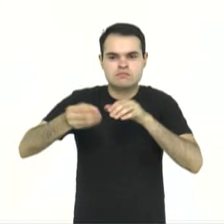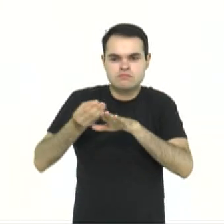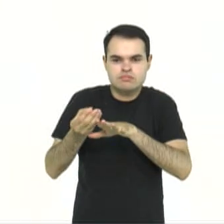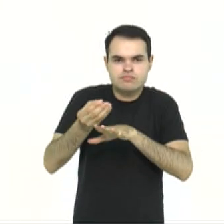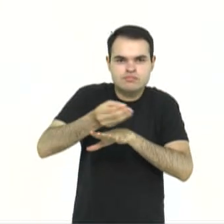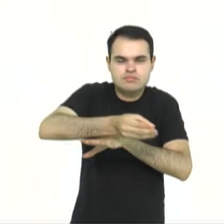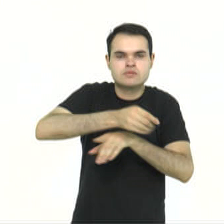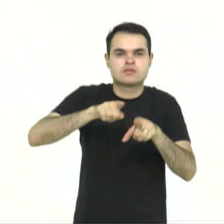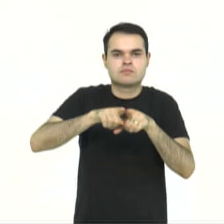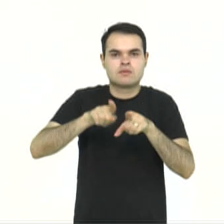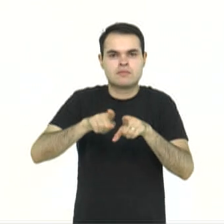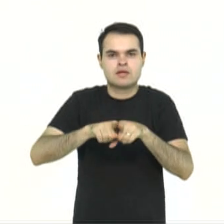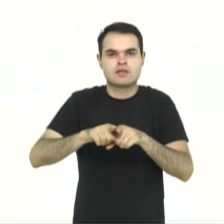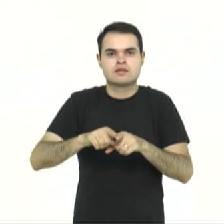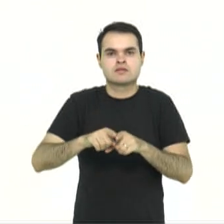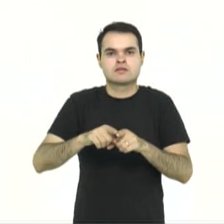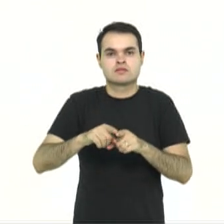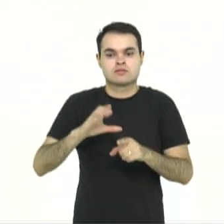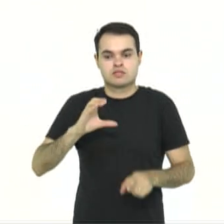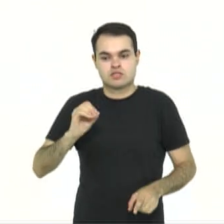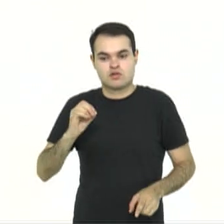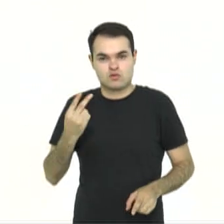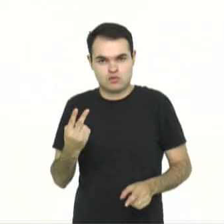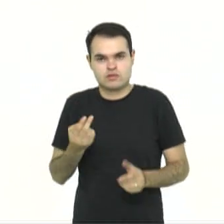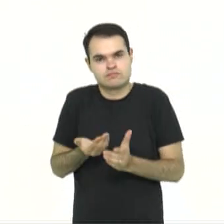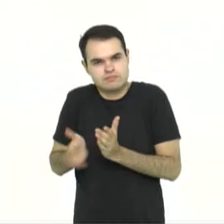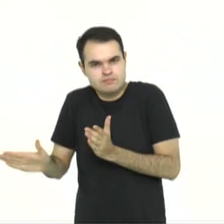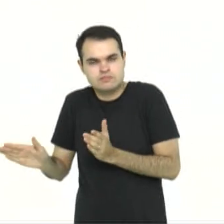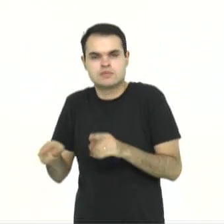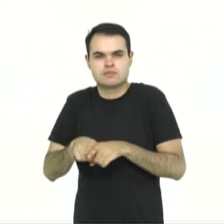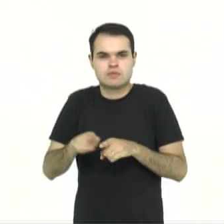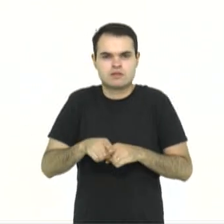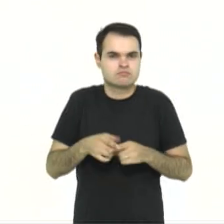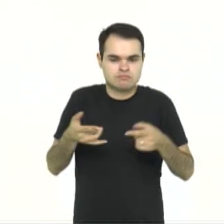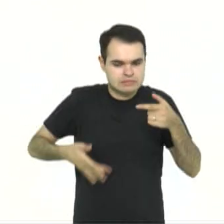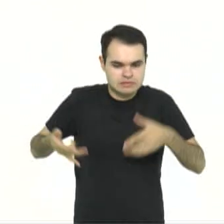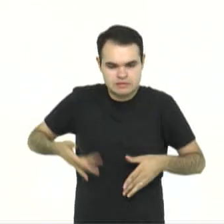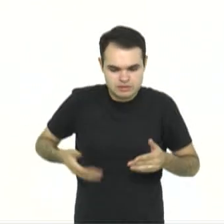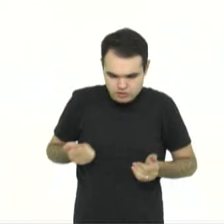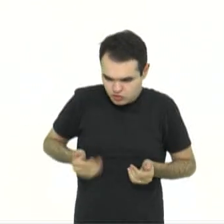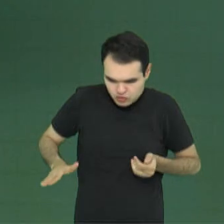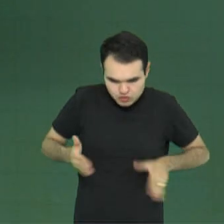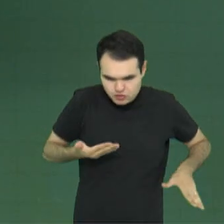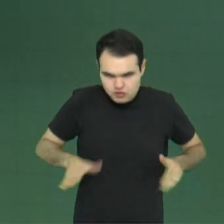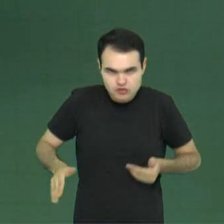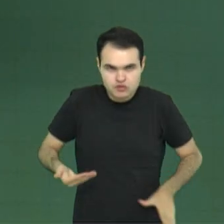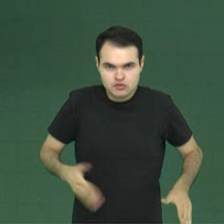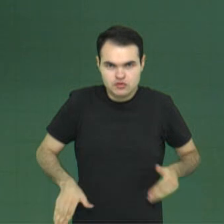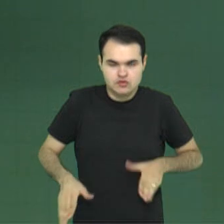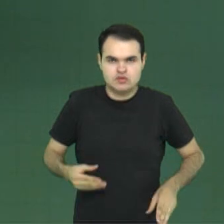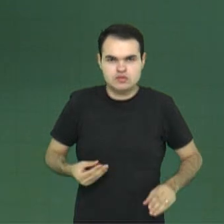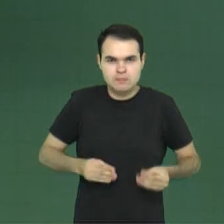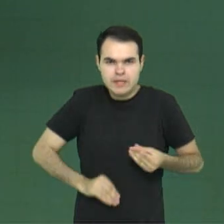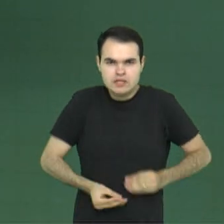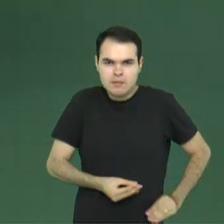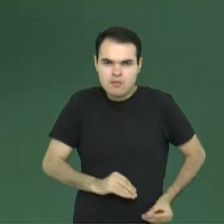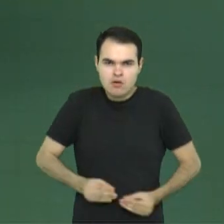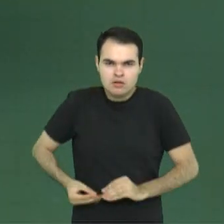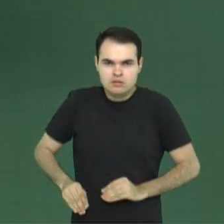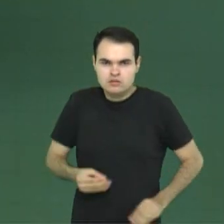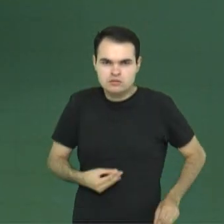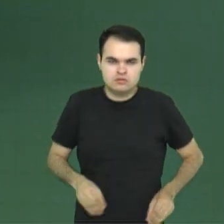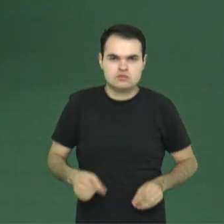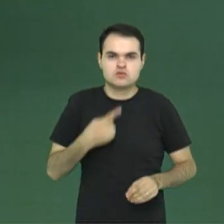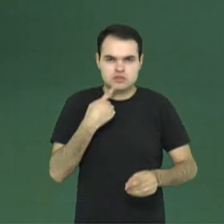carbônico e também condução de hormônios, eliminar as sobras, tá? Então, se tiver alguma sobra metabólica, também vai ser